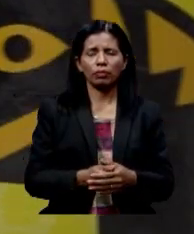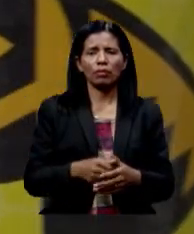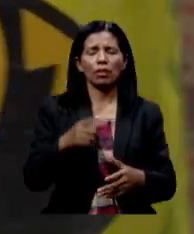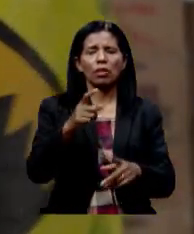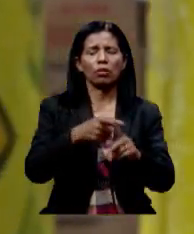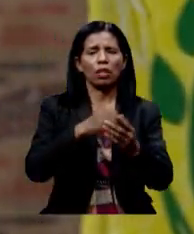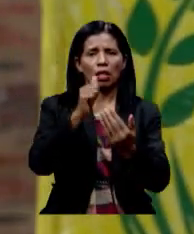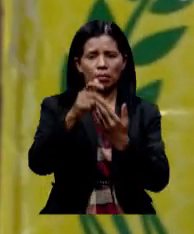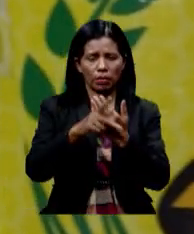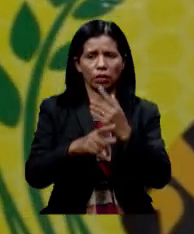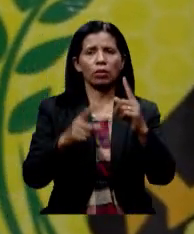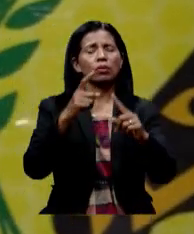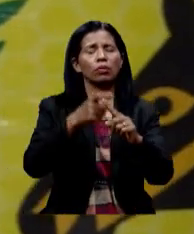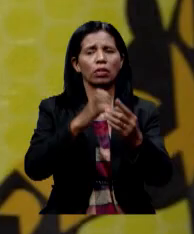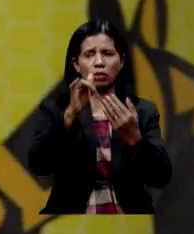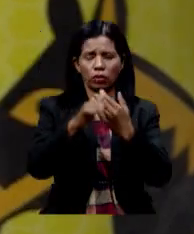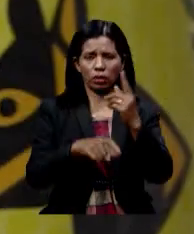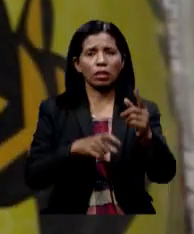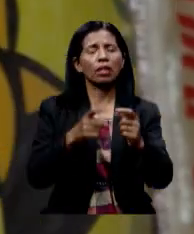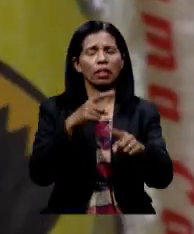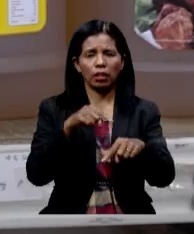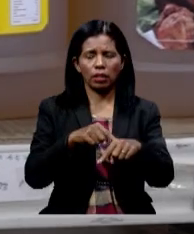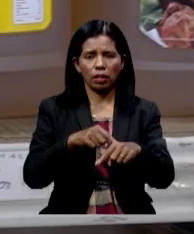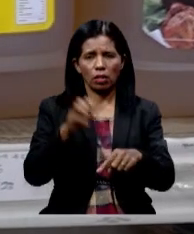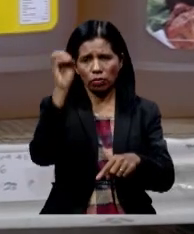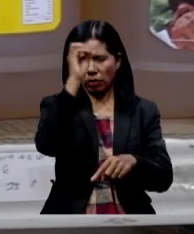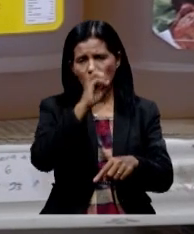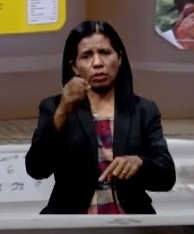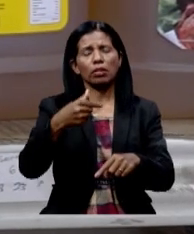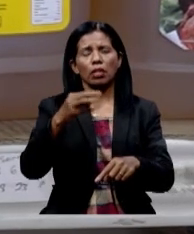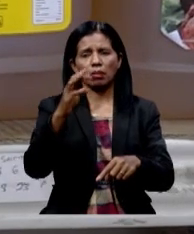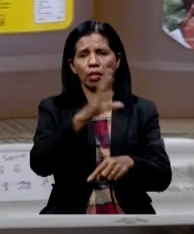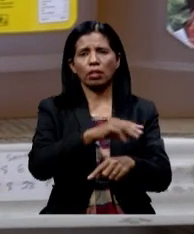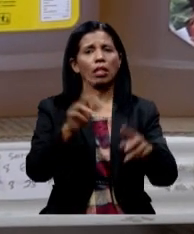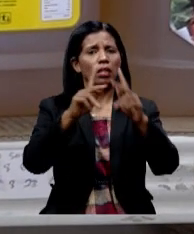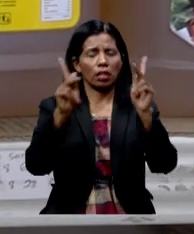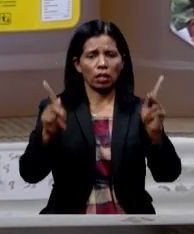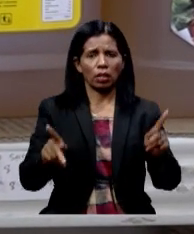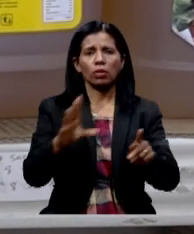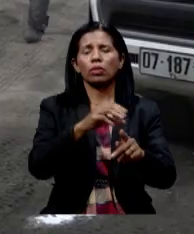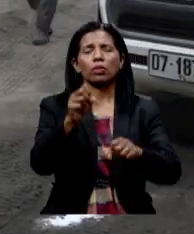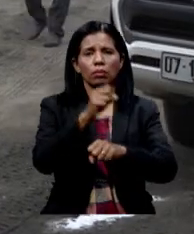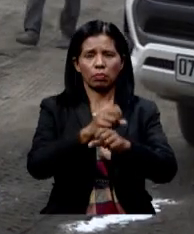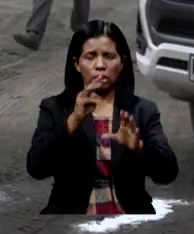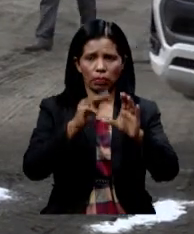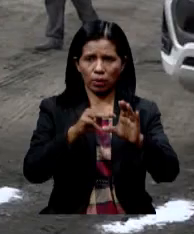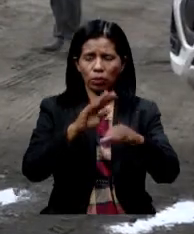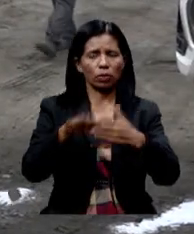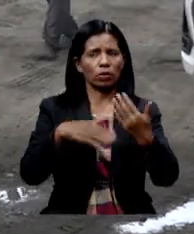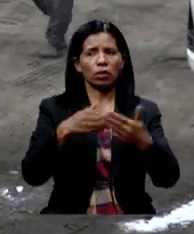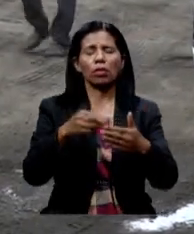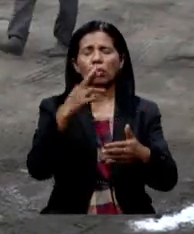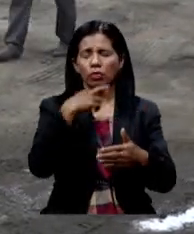tinané. Enquanto observação de amen e a loja no supermercado e a capital dili, fosse o quilograma ruanulo recém